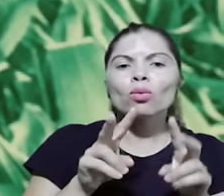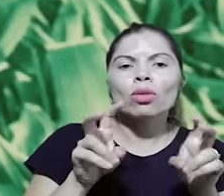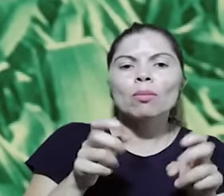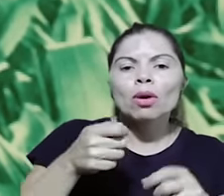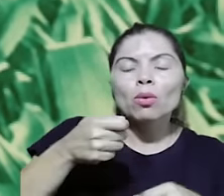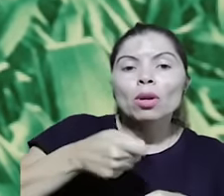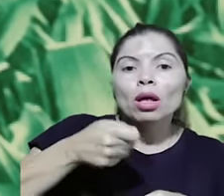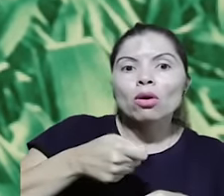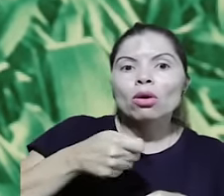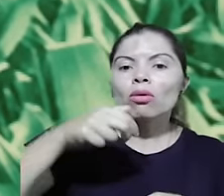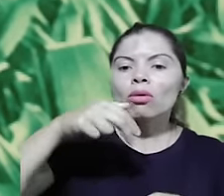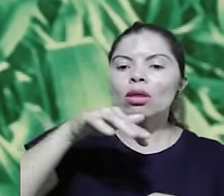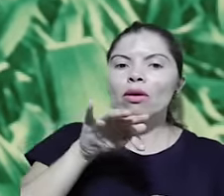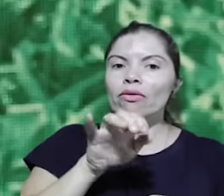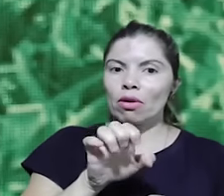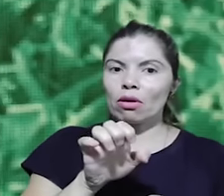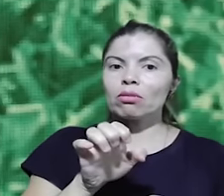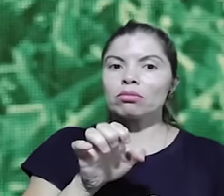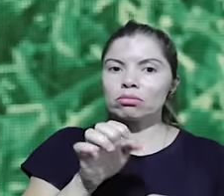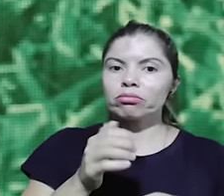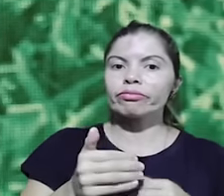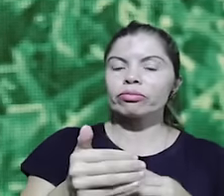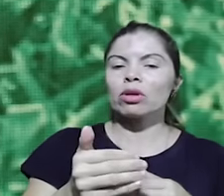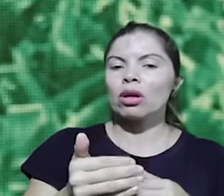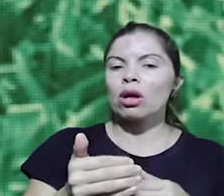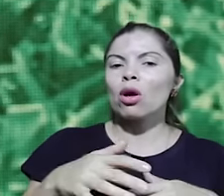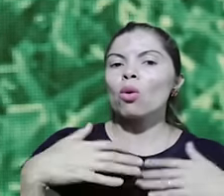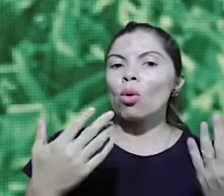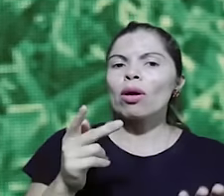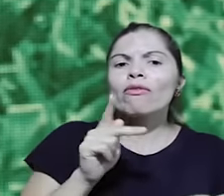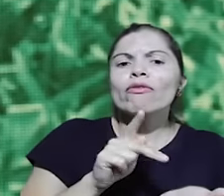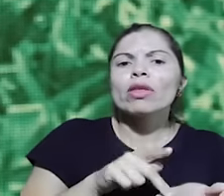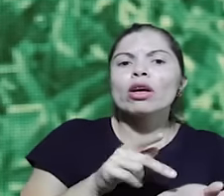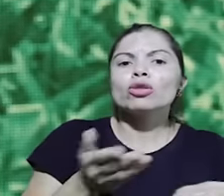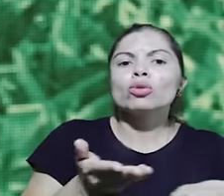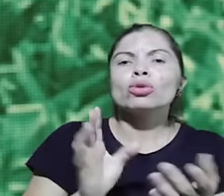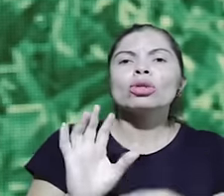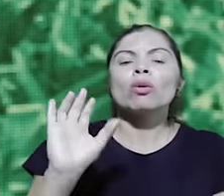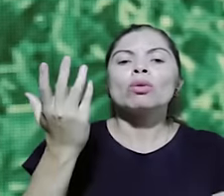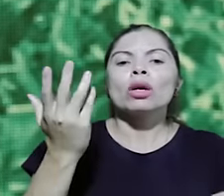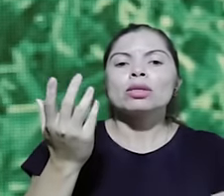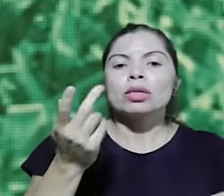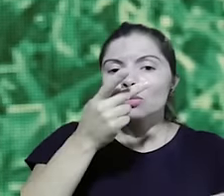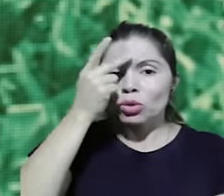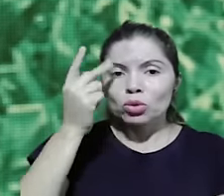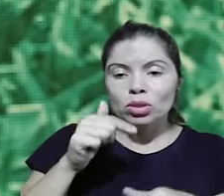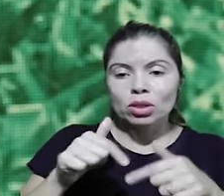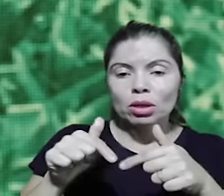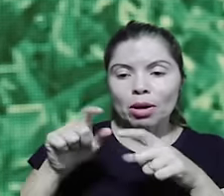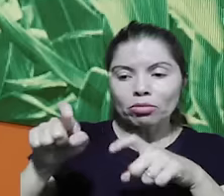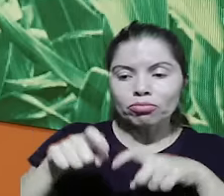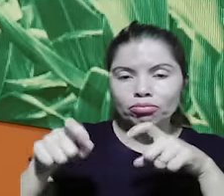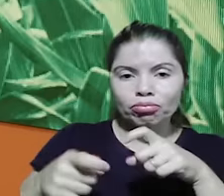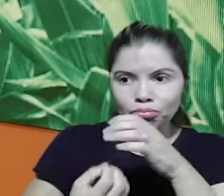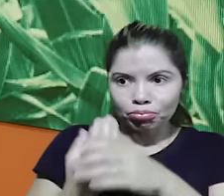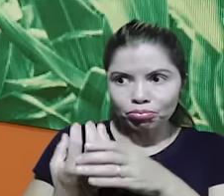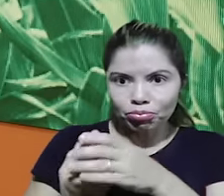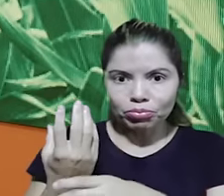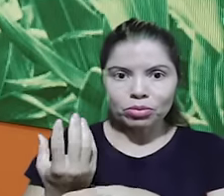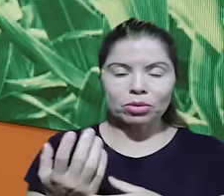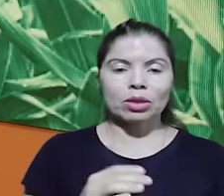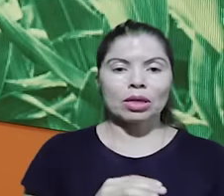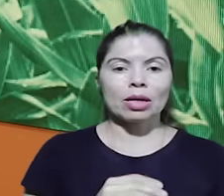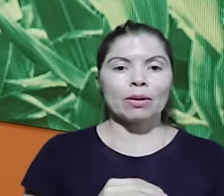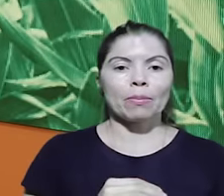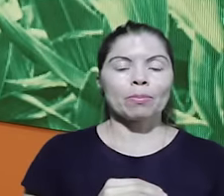emissão da nota fiscal eletrônica conta pra gente qual que é a realidade hoje do pequeno produtor em relação a nota fiscal hoje o pequeno